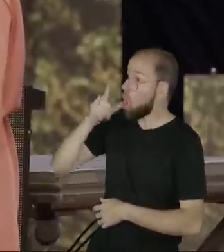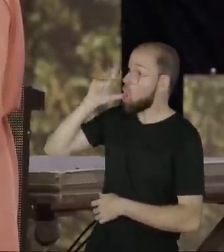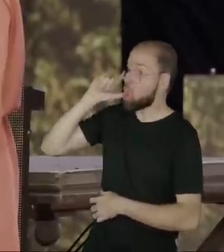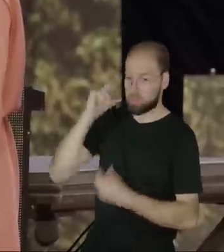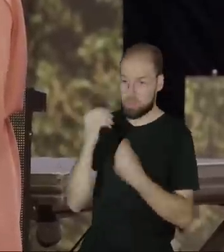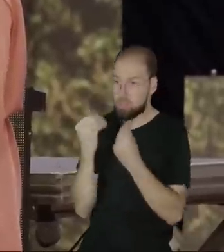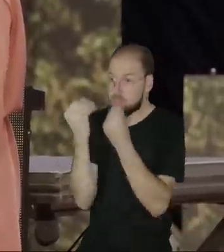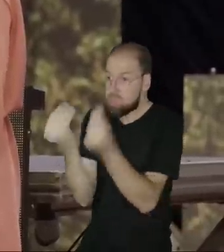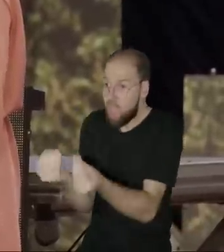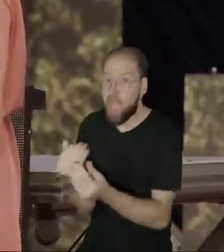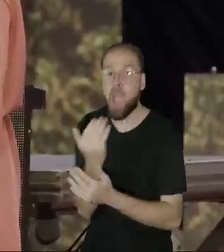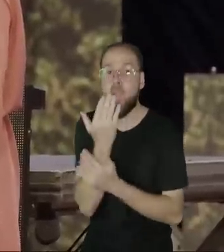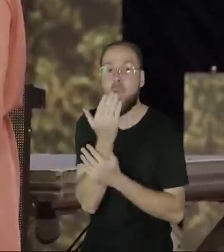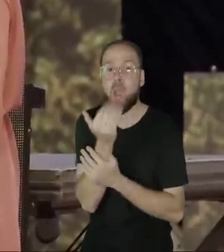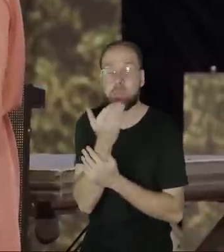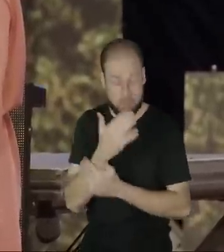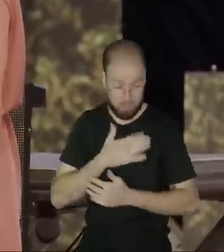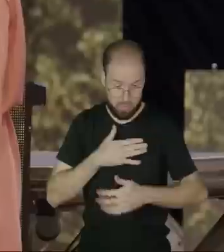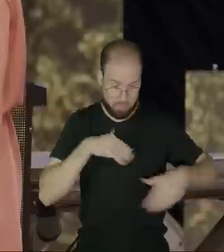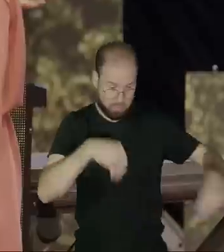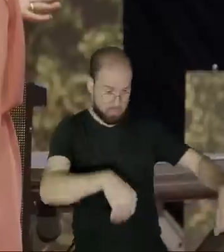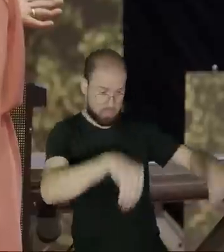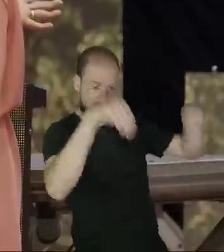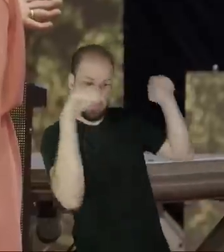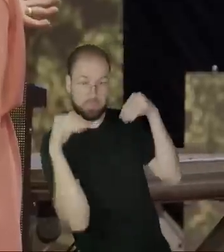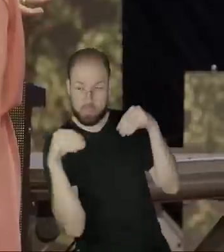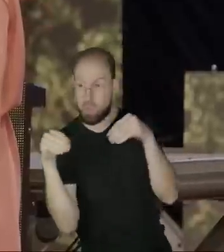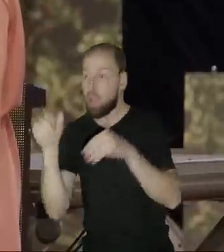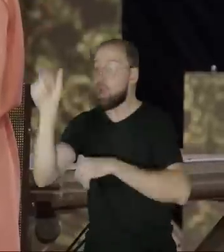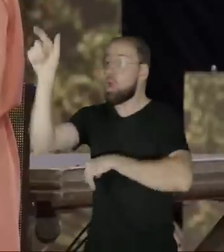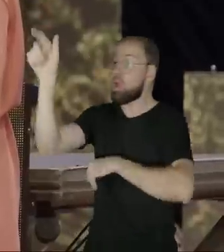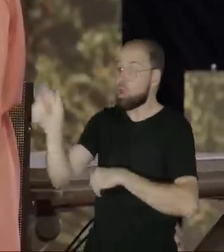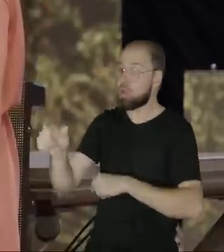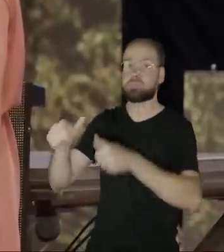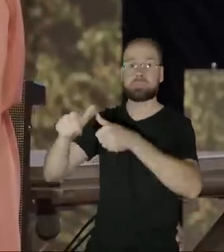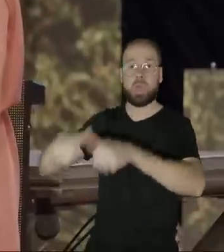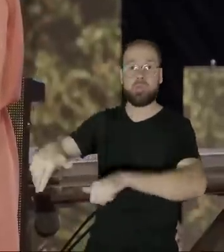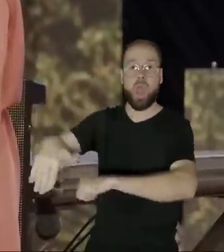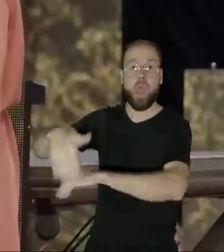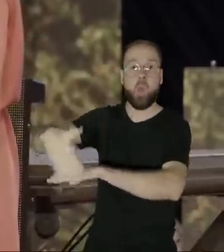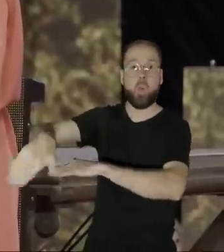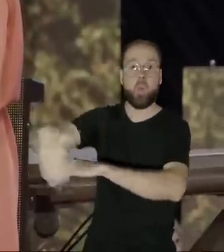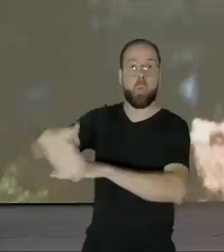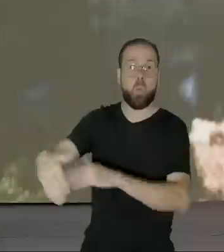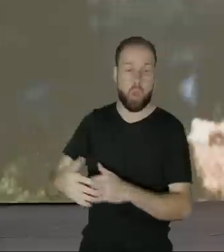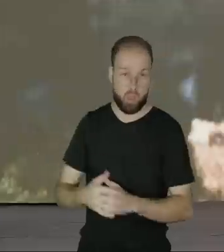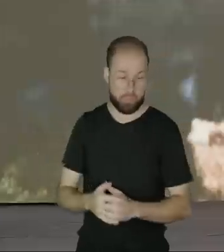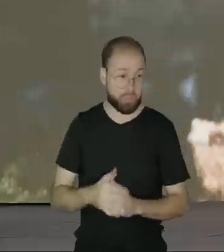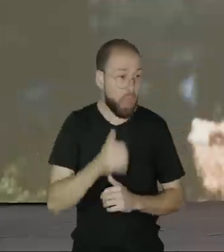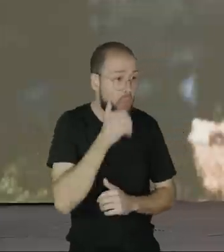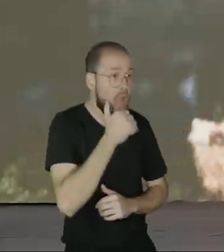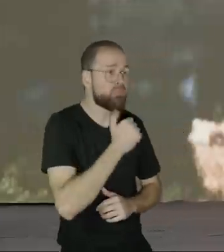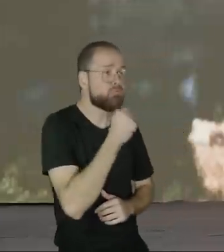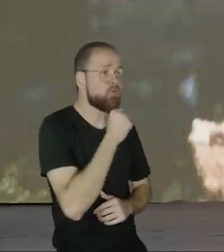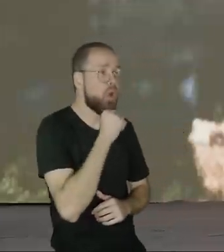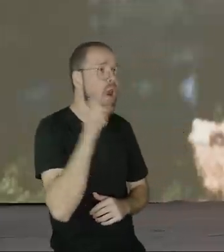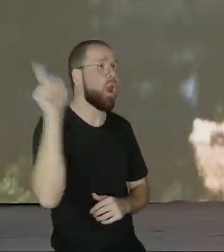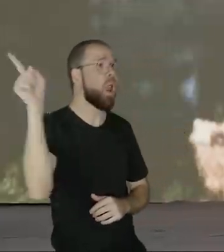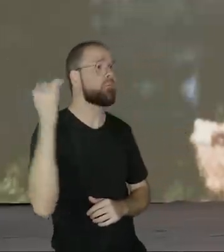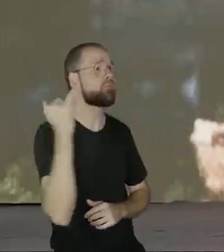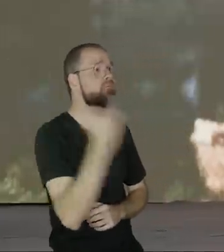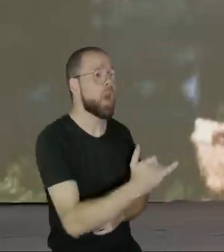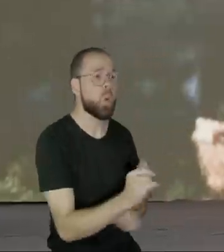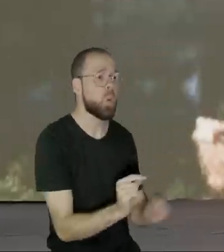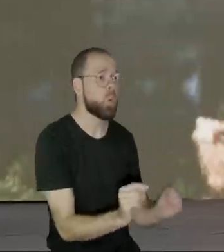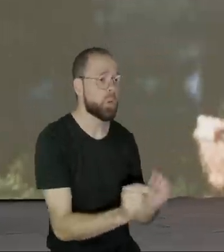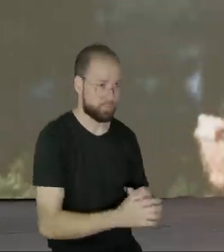comida e o meu cobertor a um homem que estava na rua. Vó, o que ele disse?